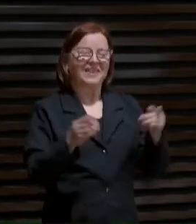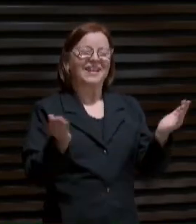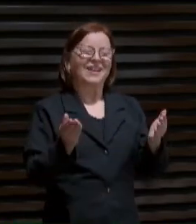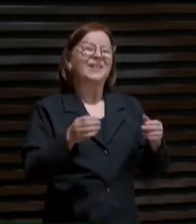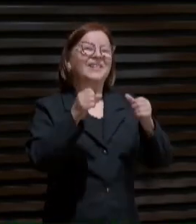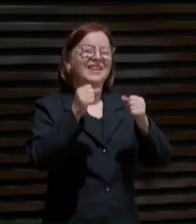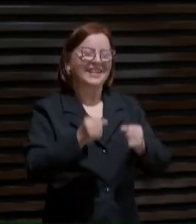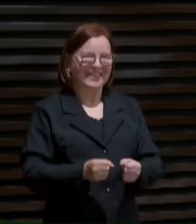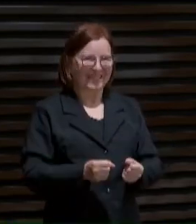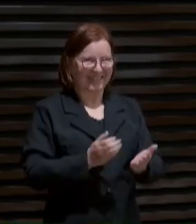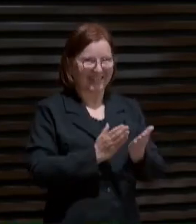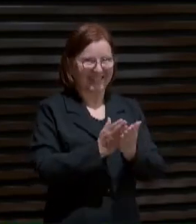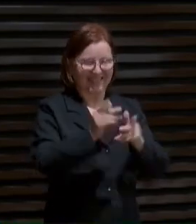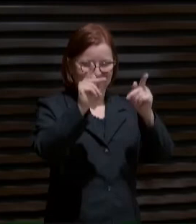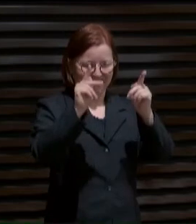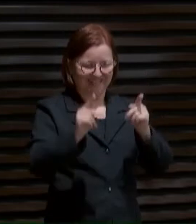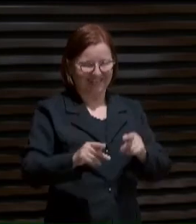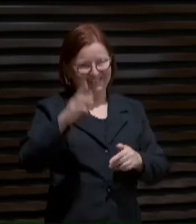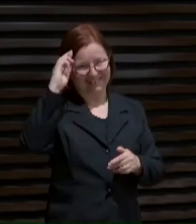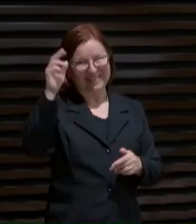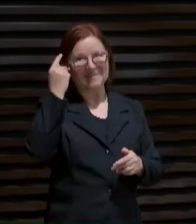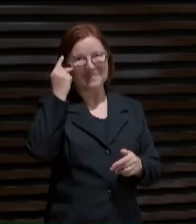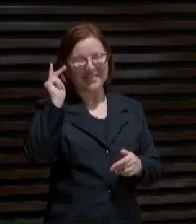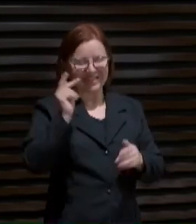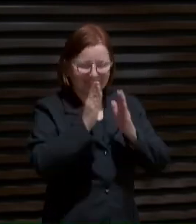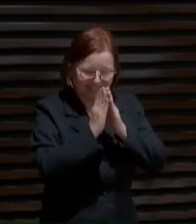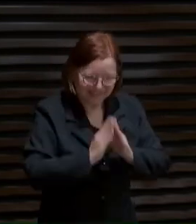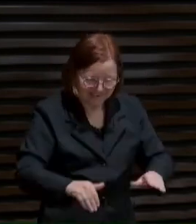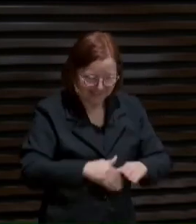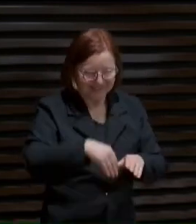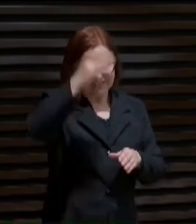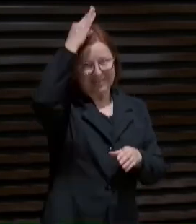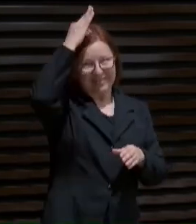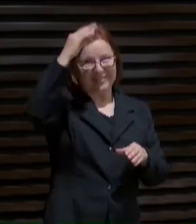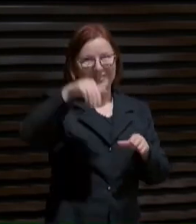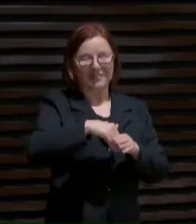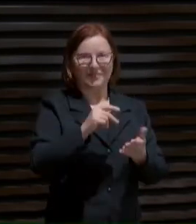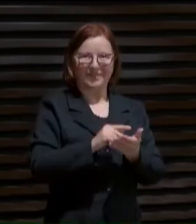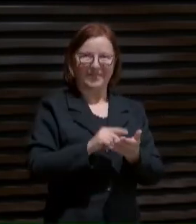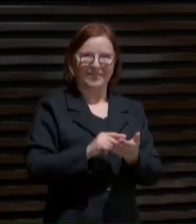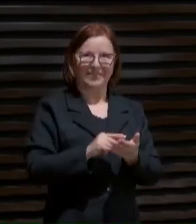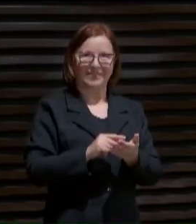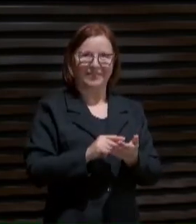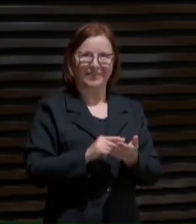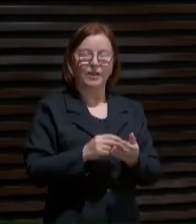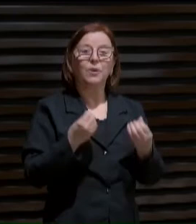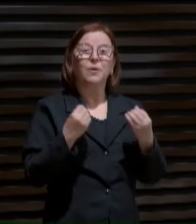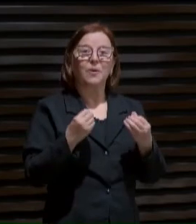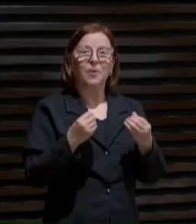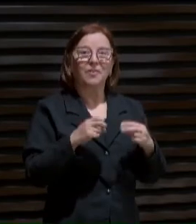presença do Senhor para adorar adorá-lo em espírito e em verdade e veja que é pelo sangue do Senhor Jesus